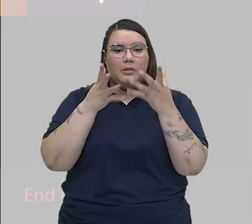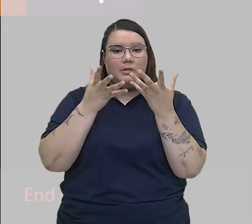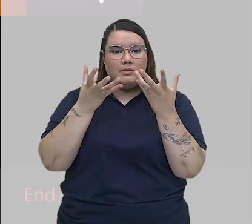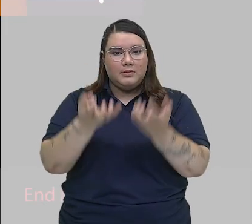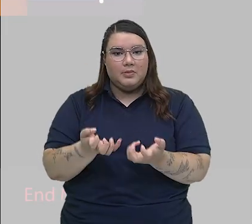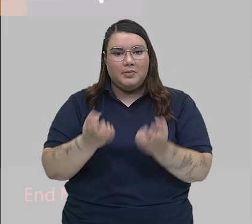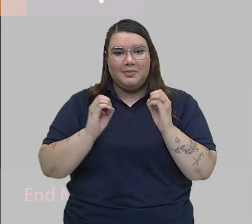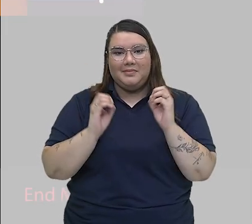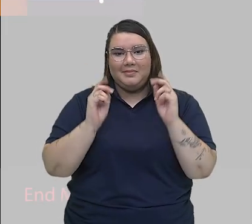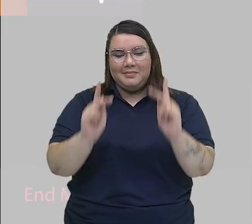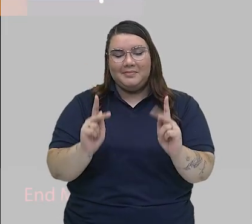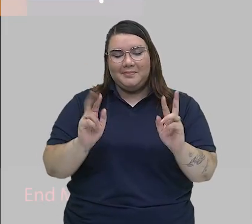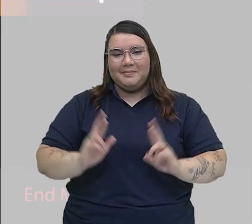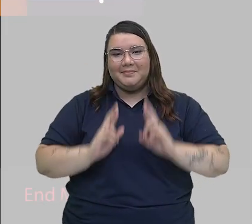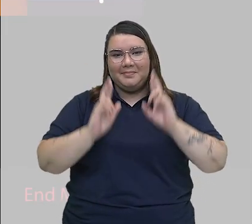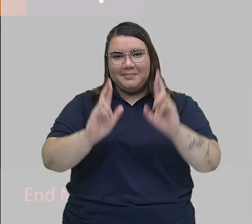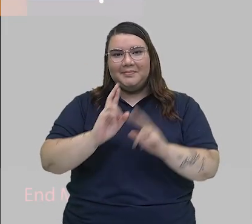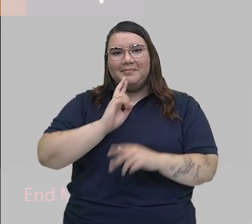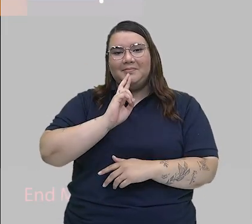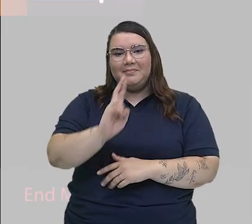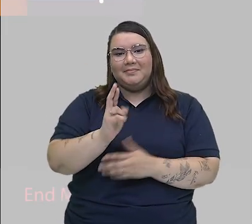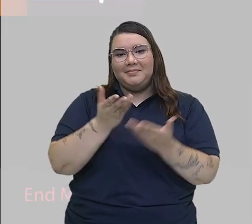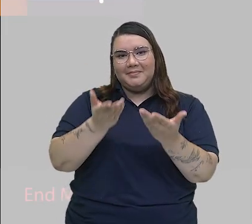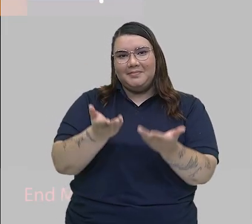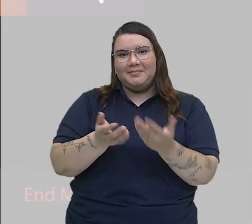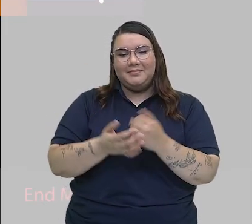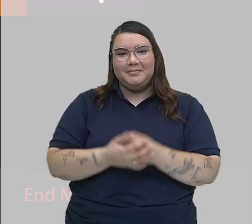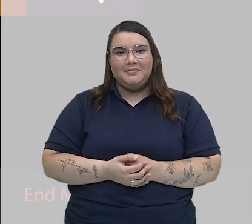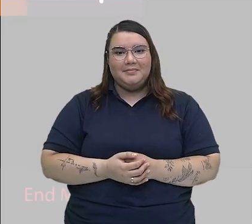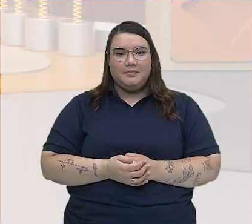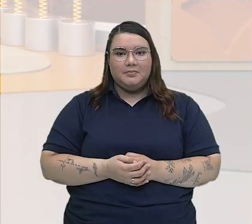tudo bem? Então, espero ter respondido aí para vocês também.